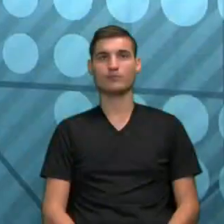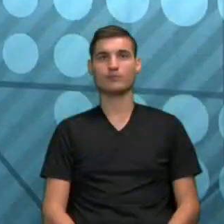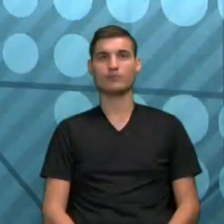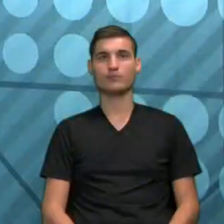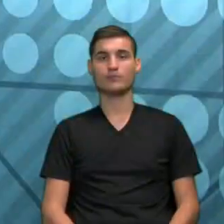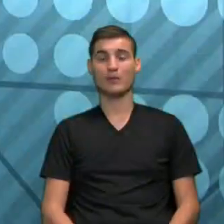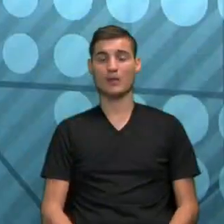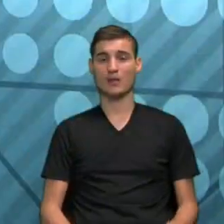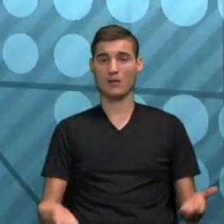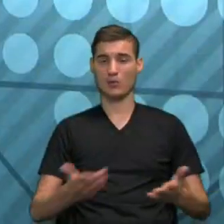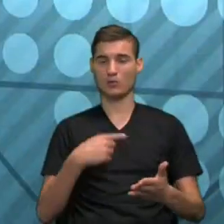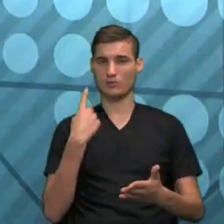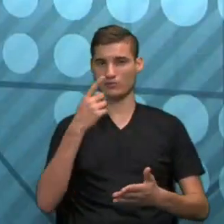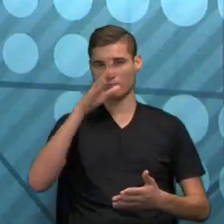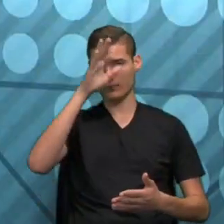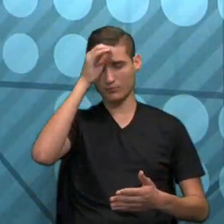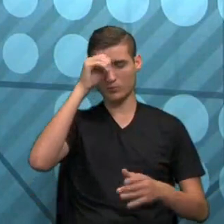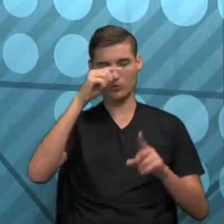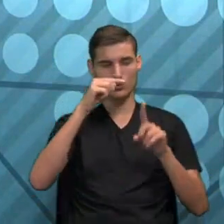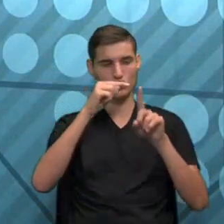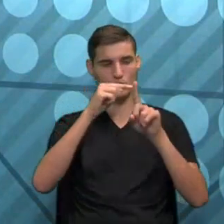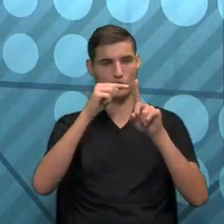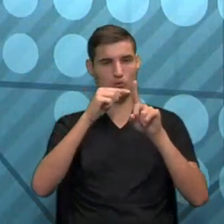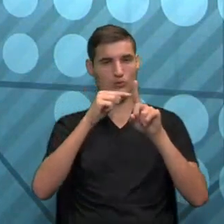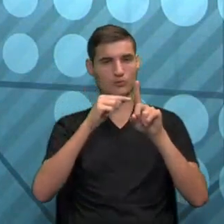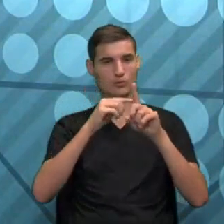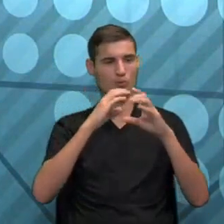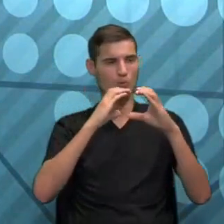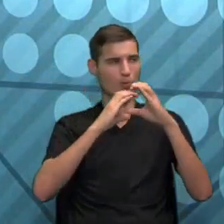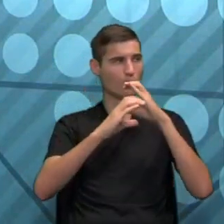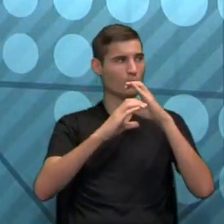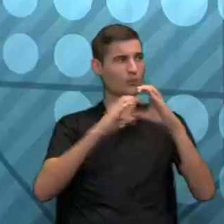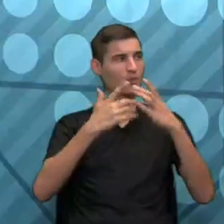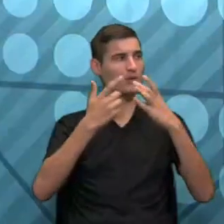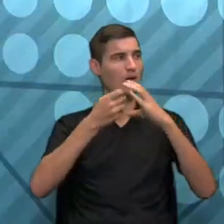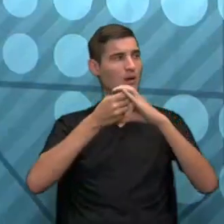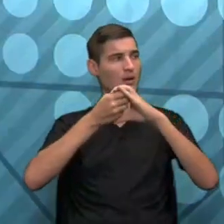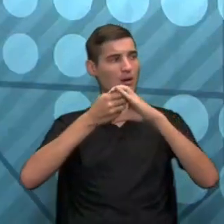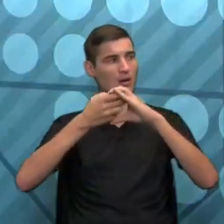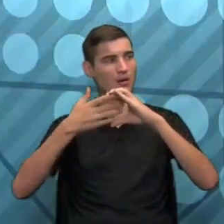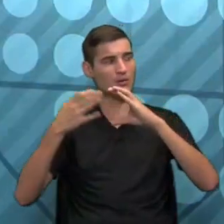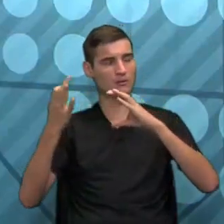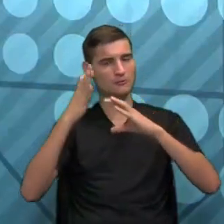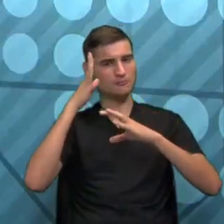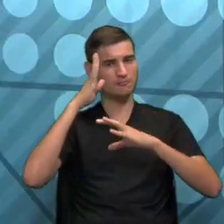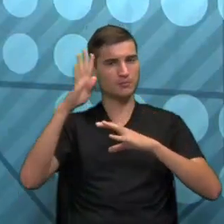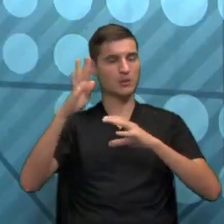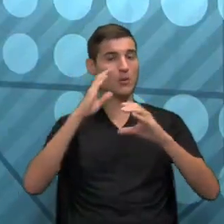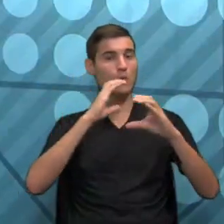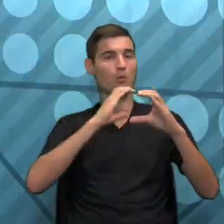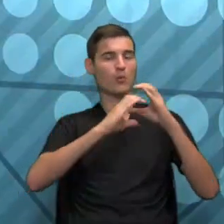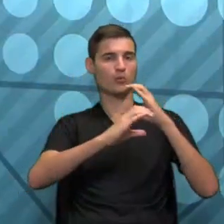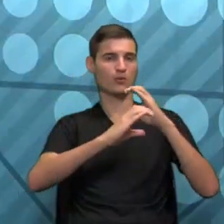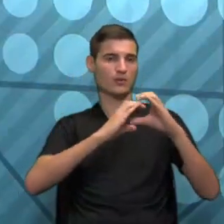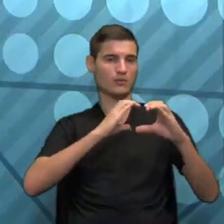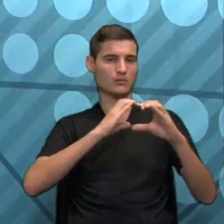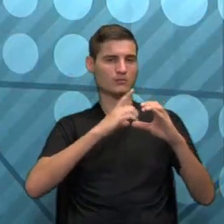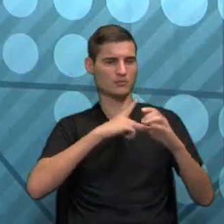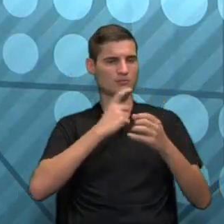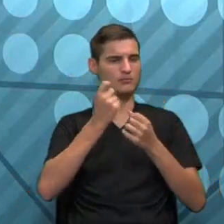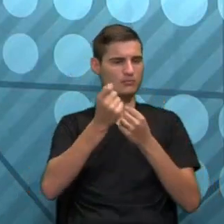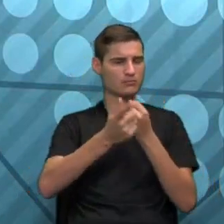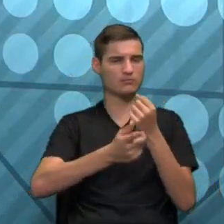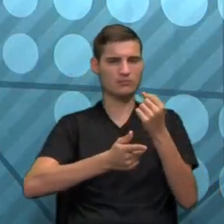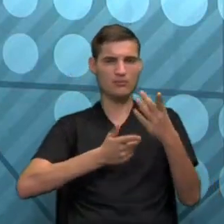Então agora a gente vai aprender os tipos de comunicações, as características principais das comunicações. Embora toda